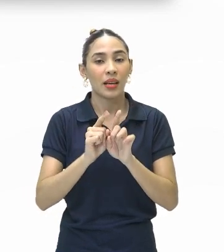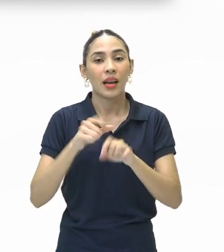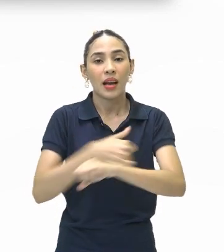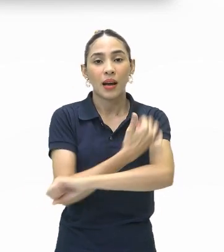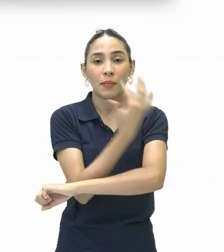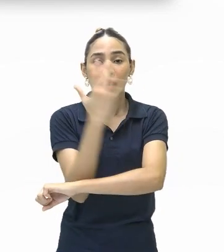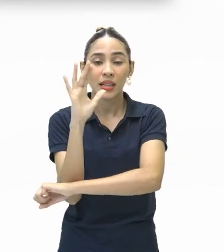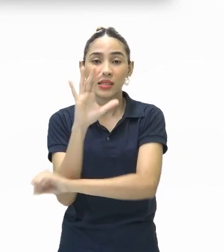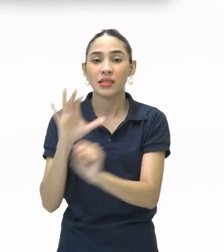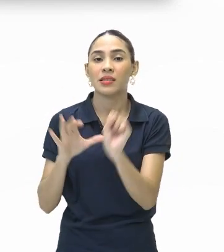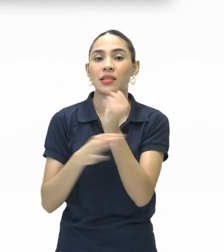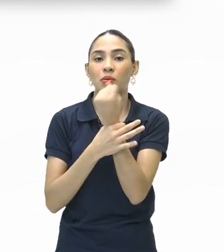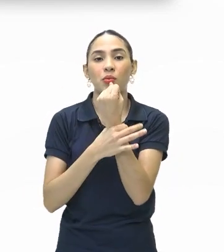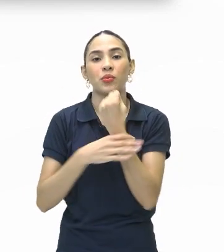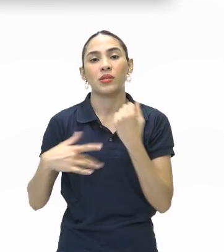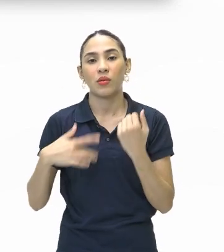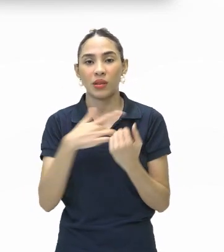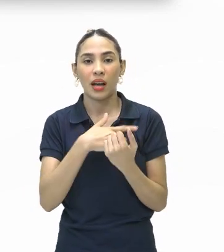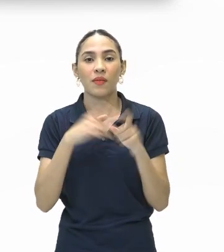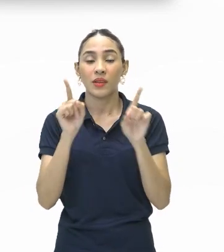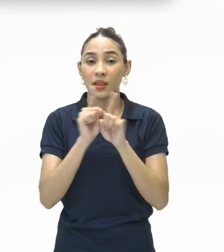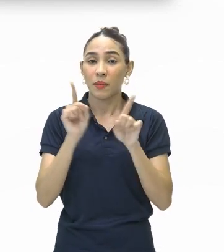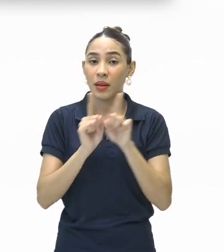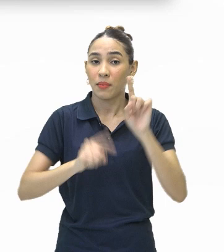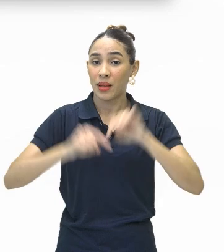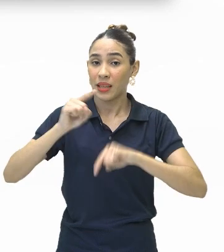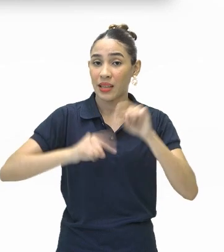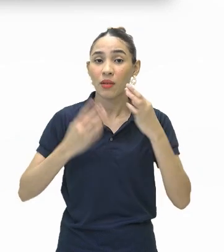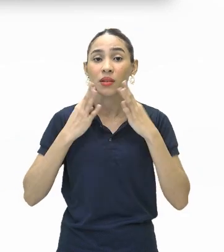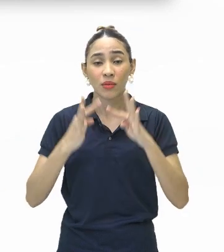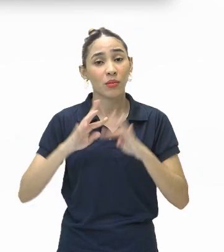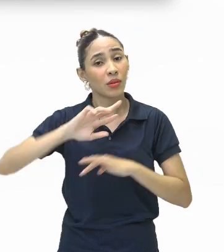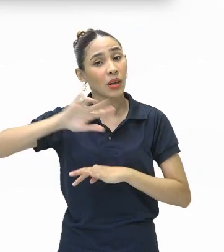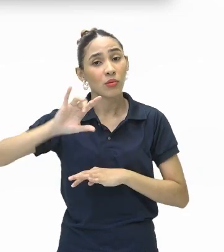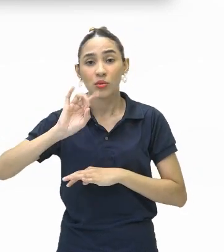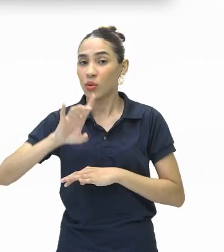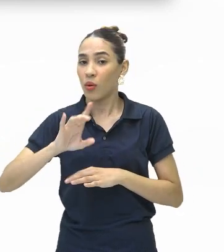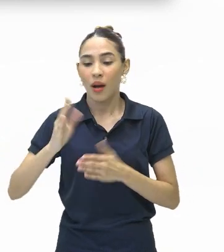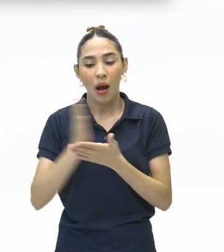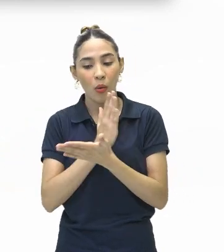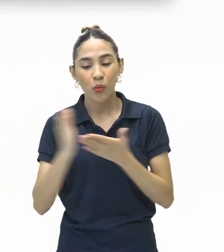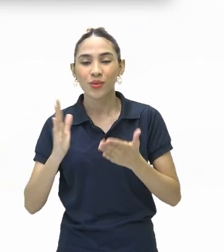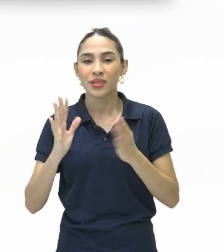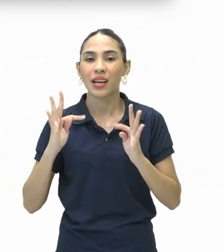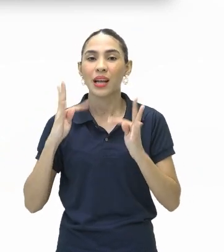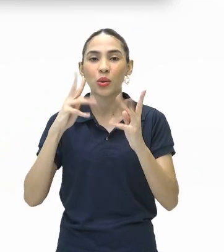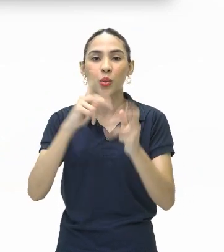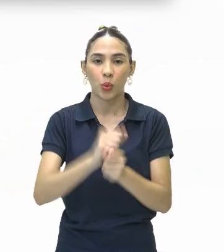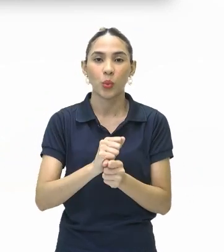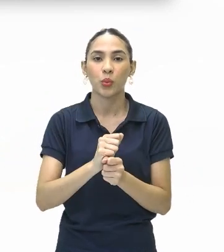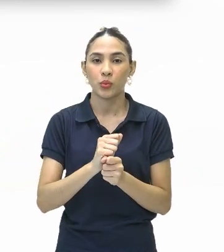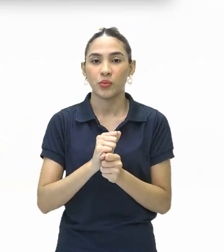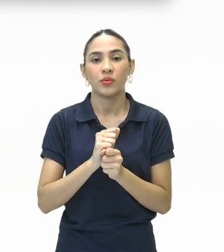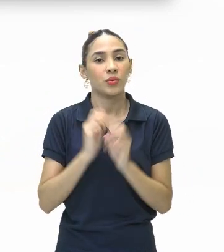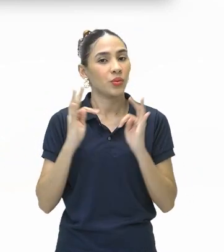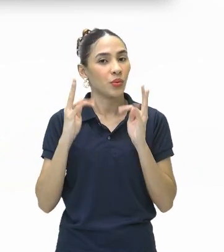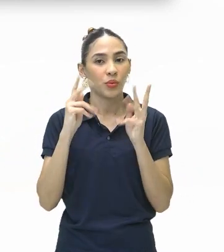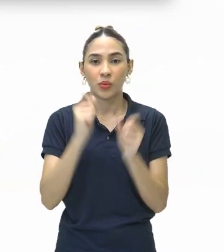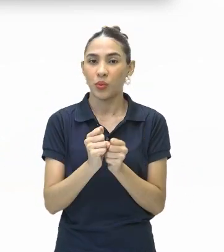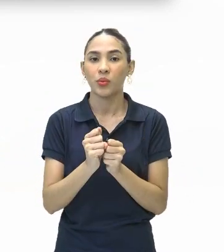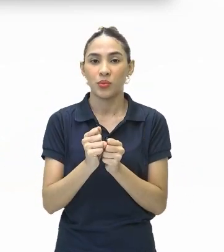meio ambiente saudável e a seus recursos. Não é só para alguns, é para todos. É